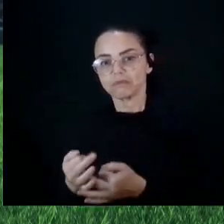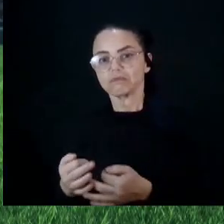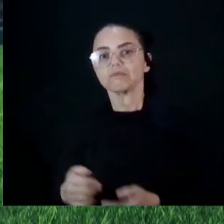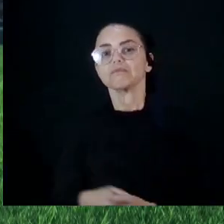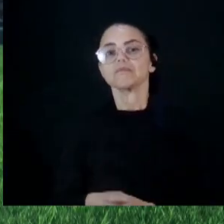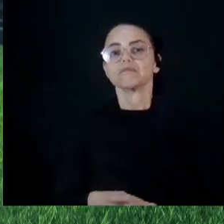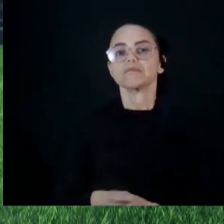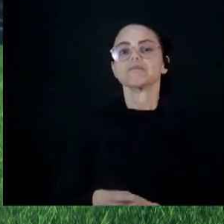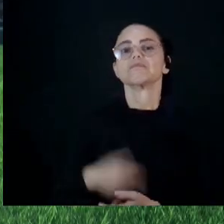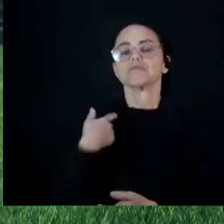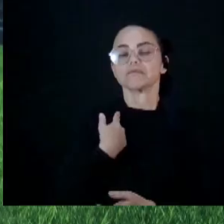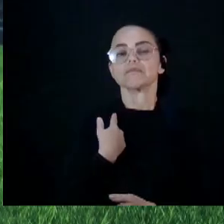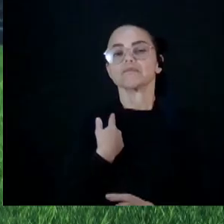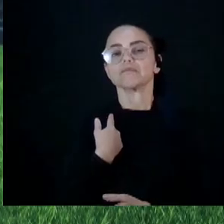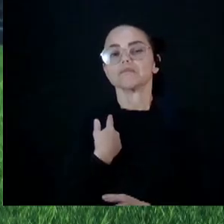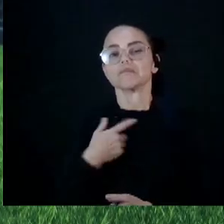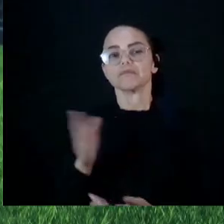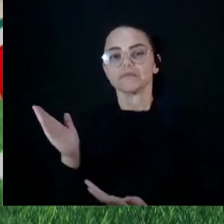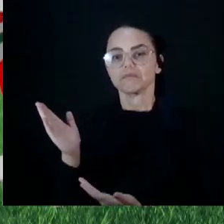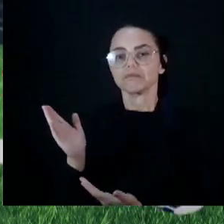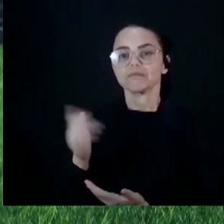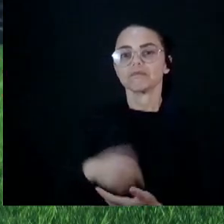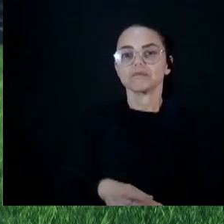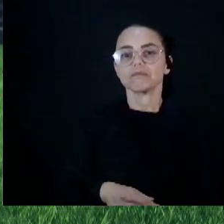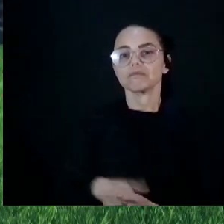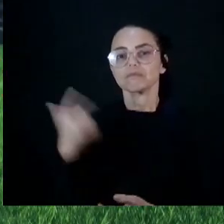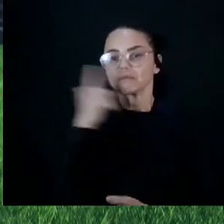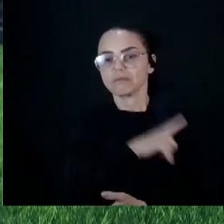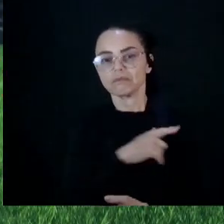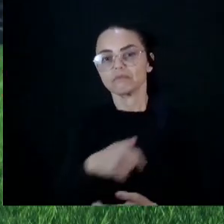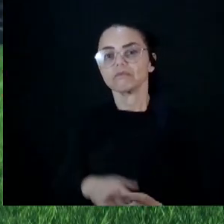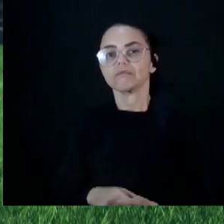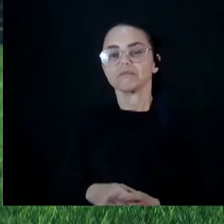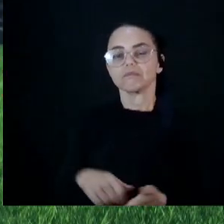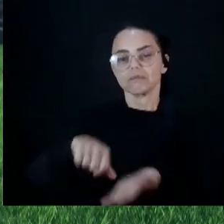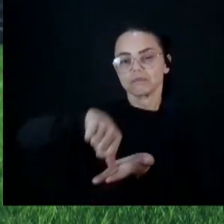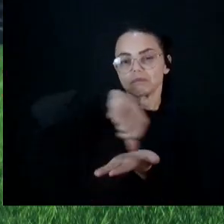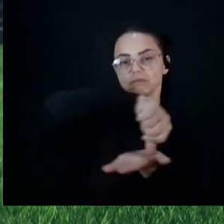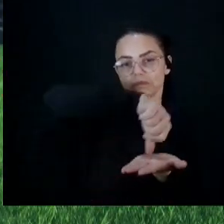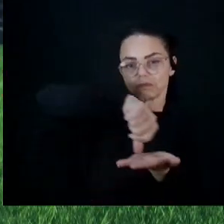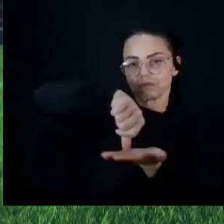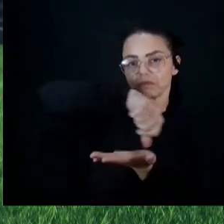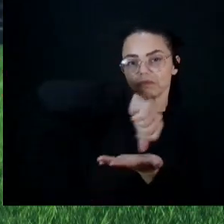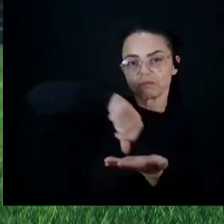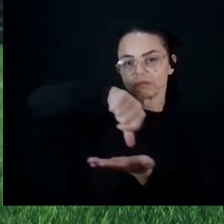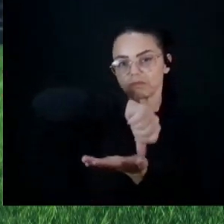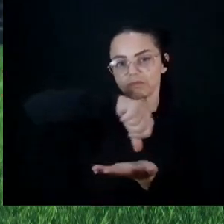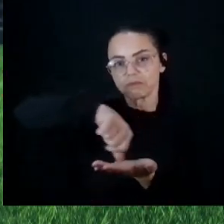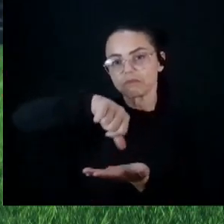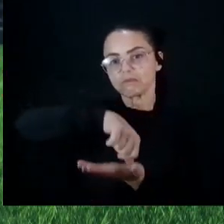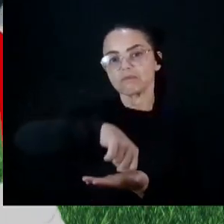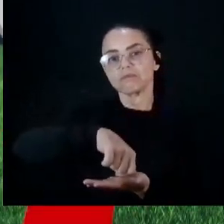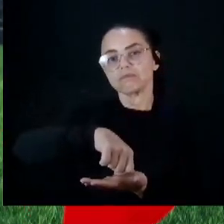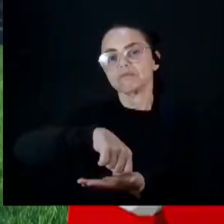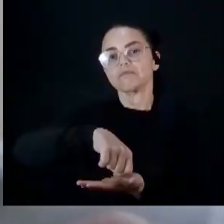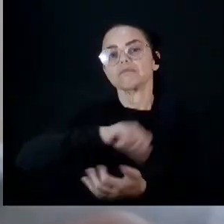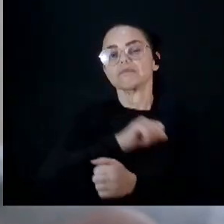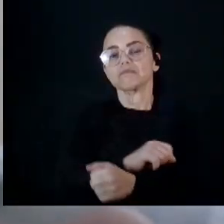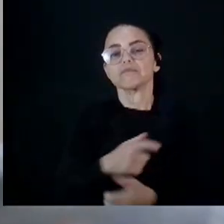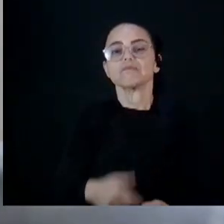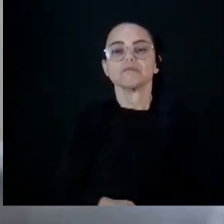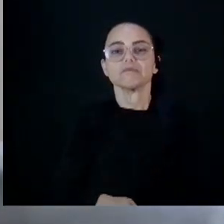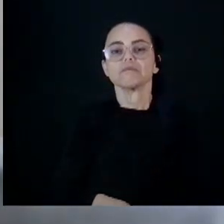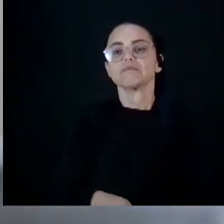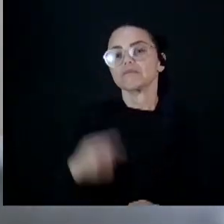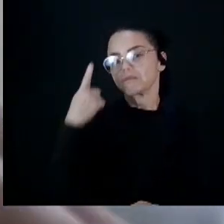forma mais direta, a gente acaba conseguindo mapear, né? Então a gente consegue travar alguns pontos de